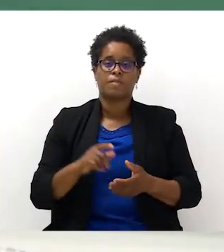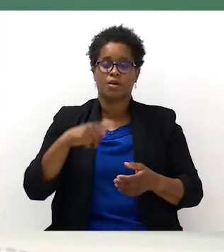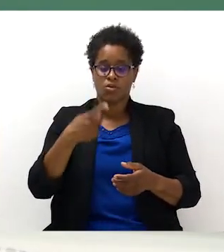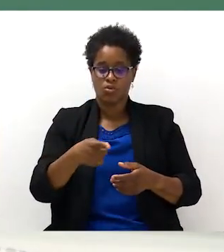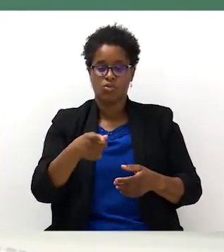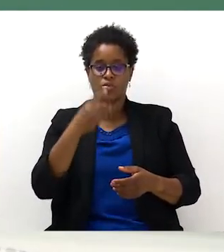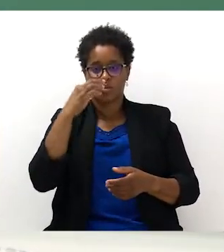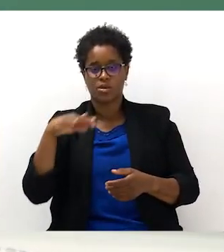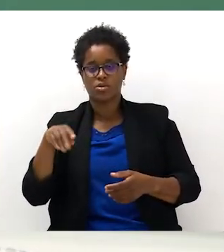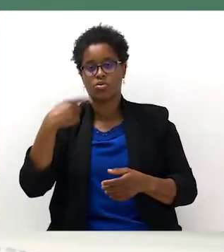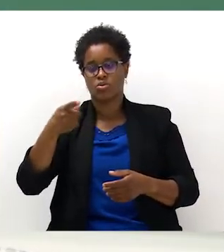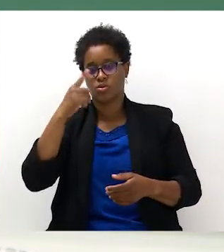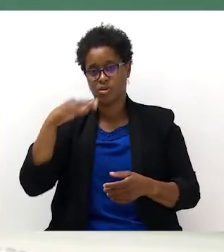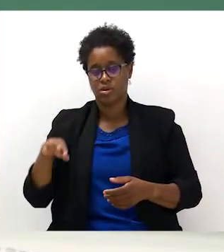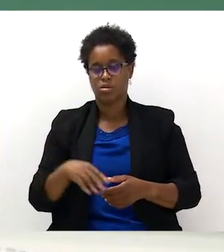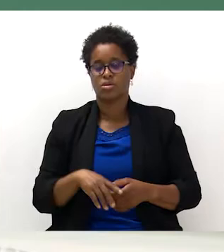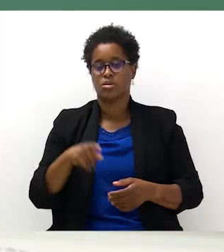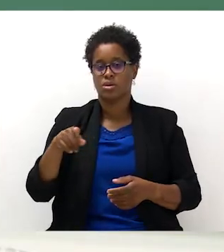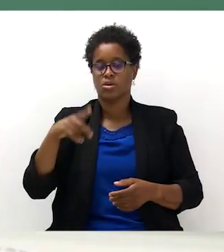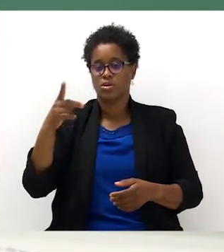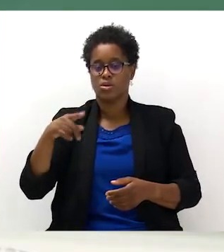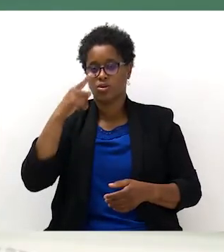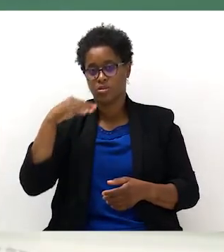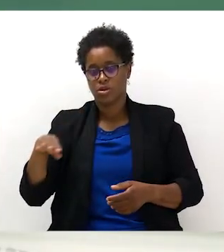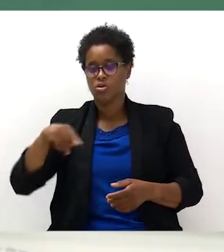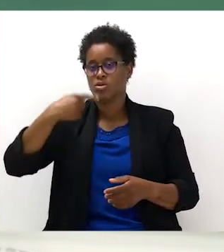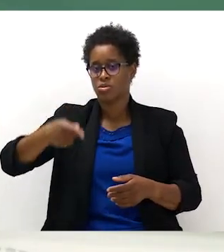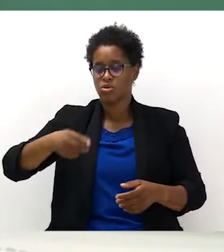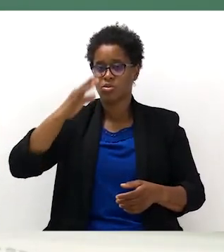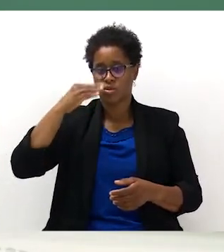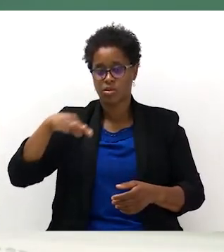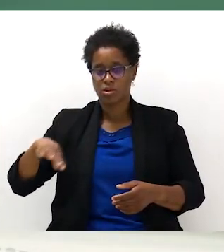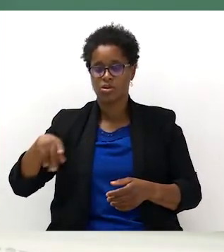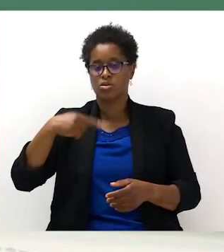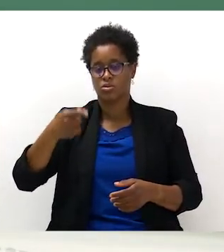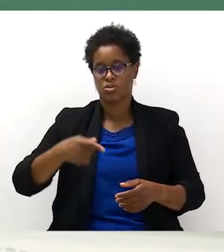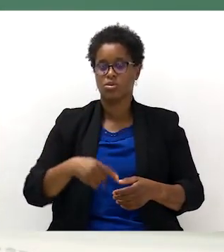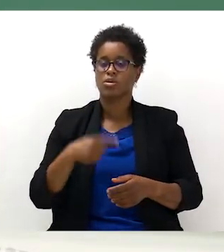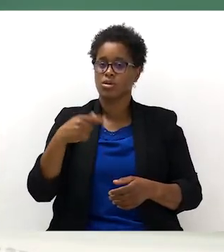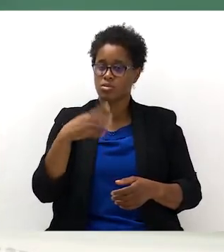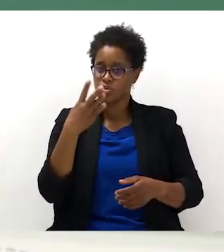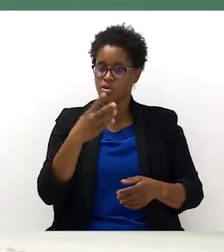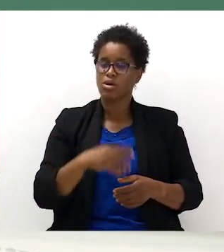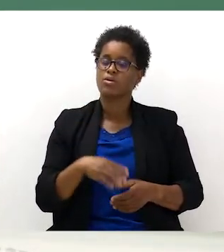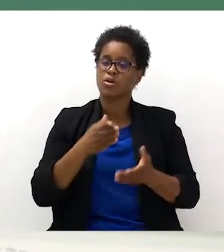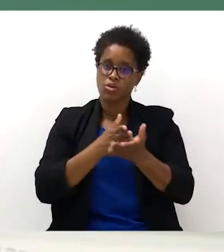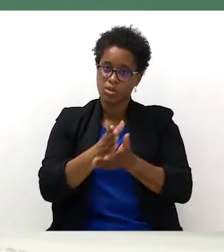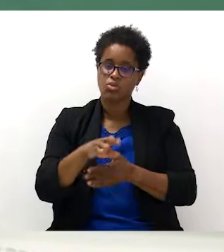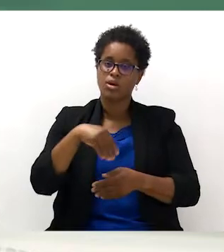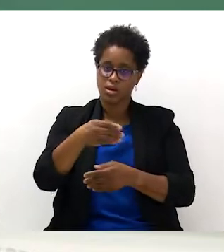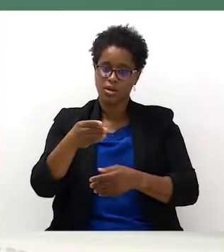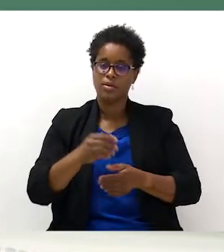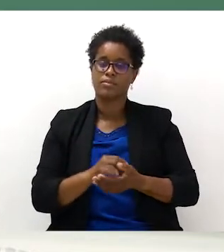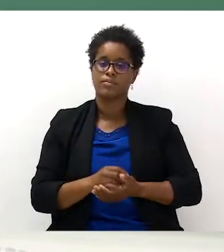menino, para este menino, depois para outro menino. Ainda temos 4. Vamos continuar a